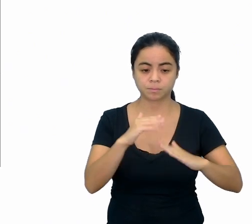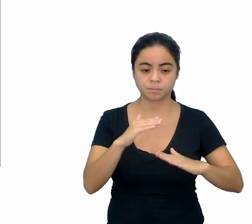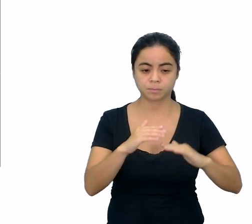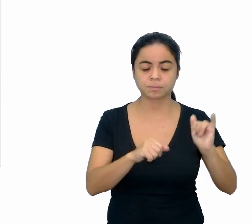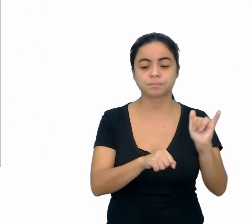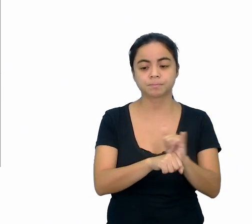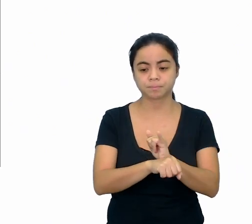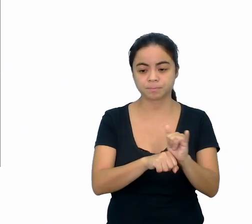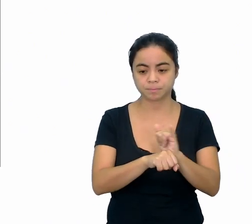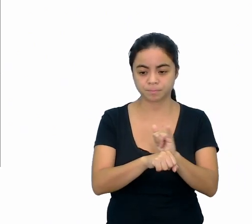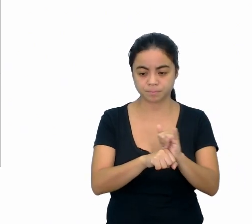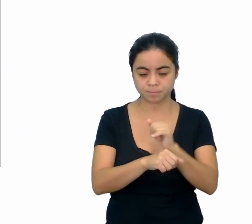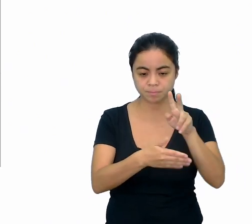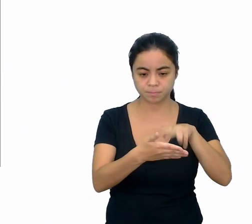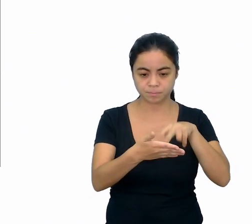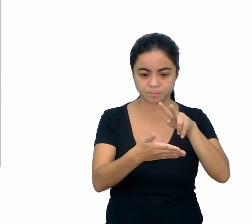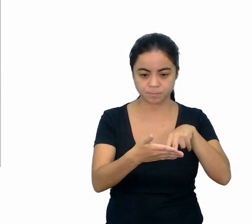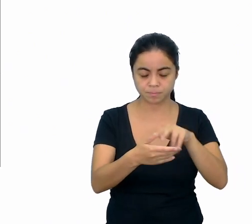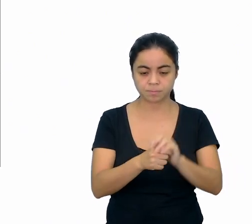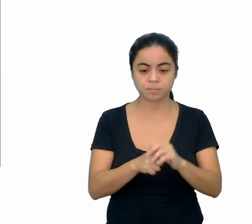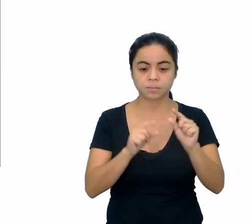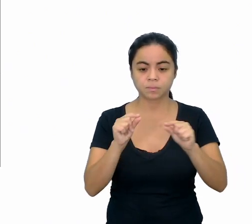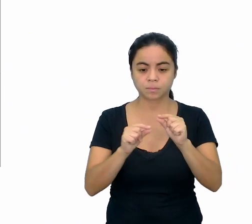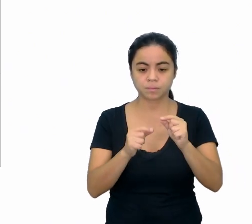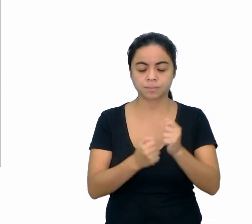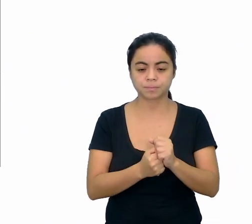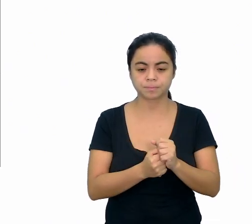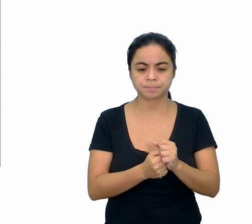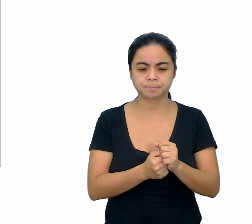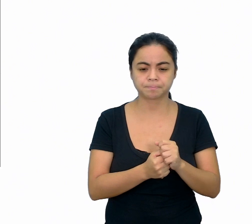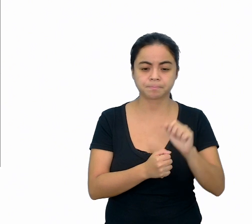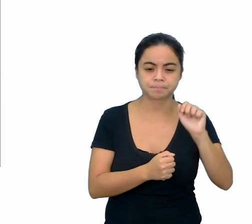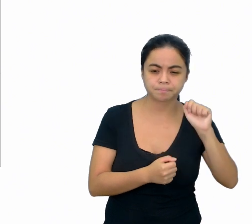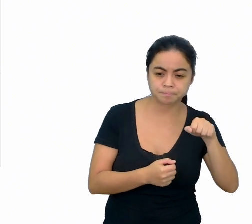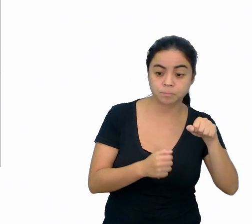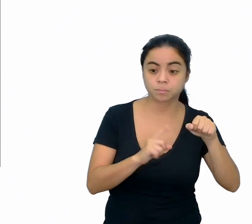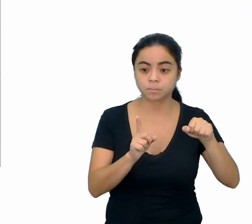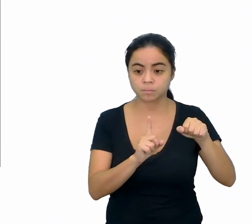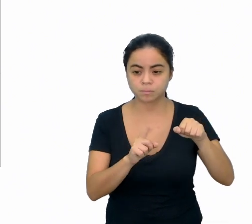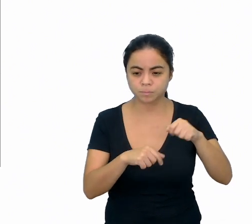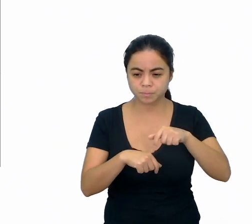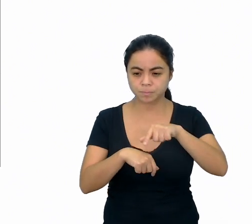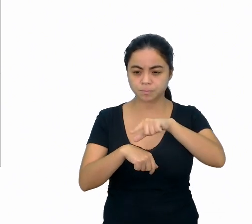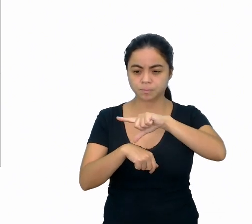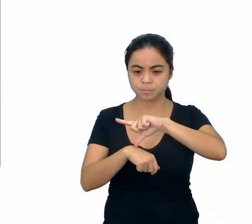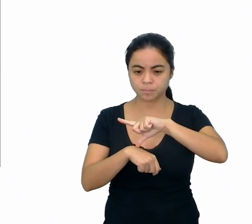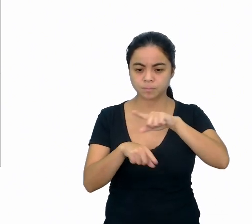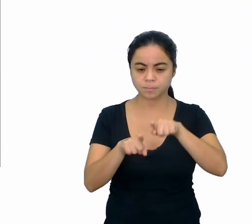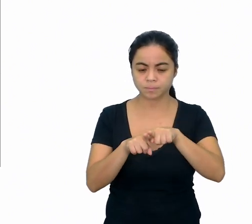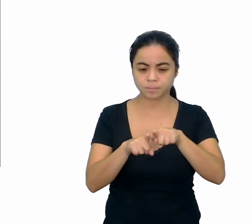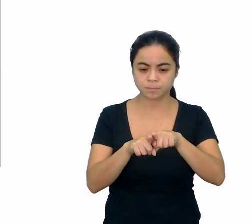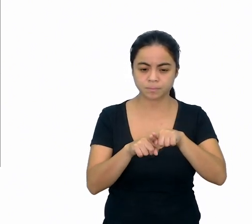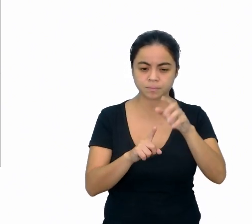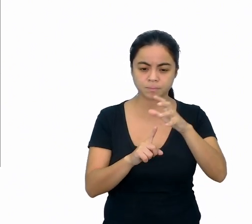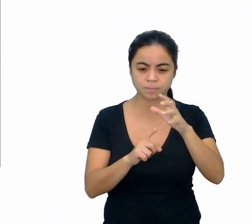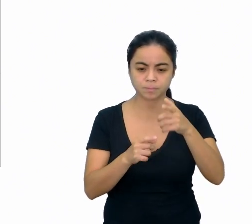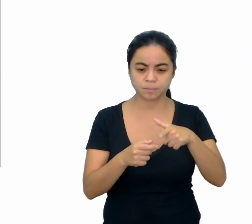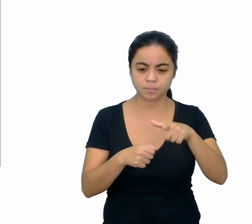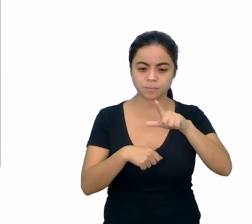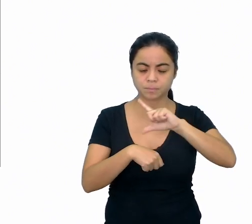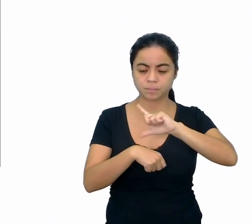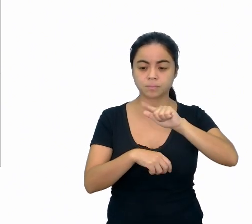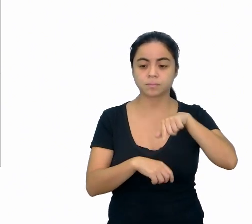uma estratégia de leitura, que é confirmar ou não antecipações e inferências realizadas antes